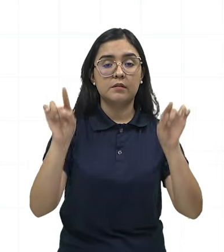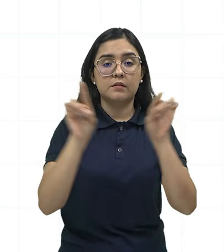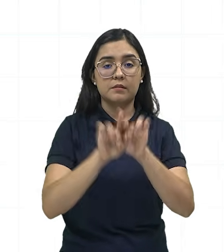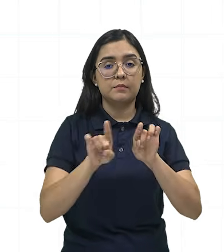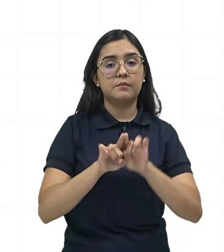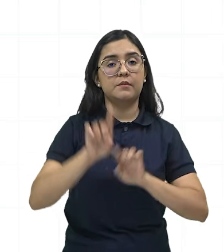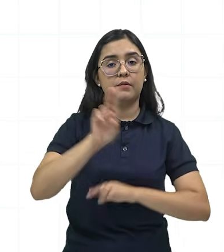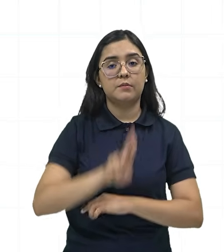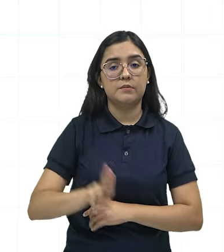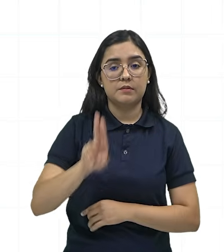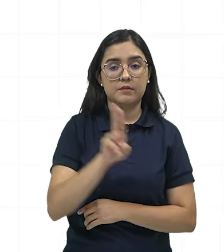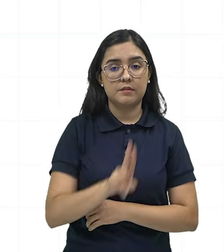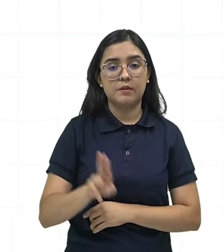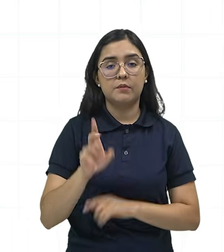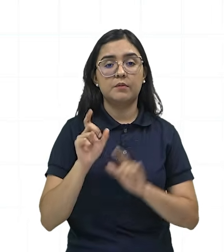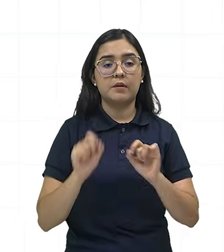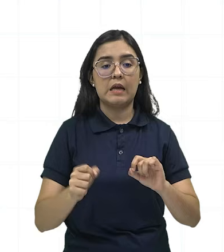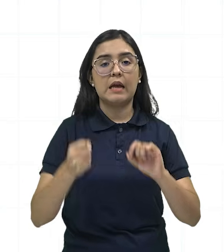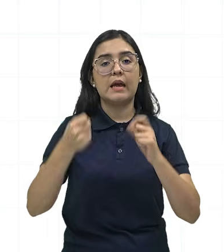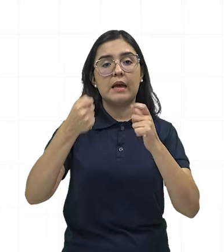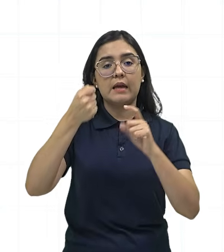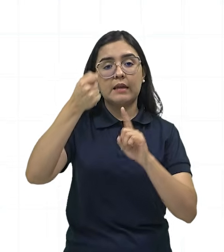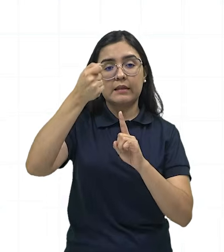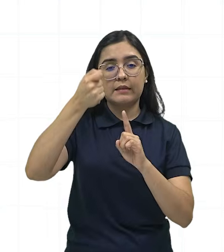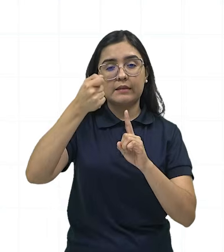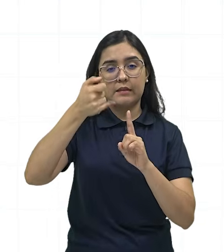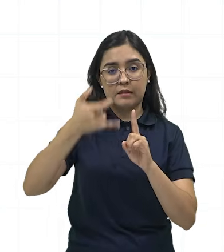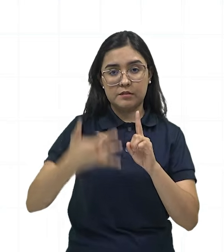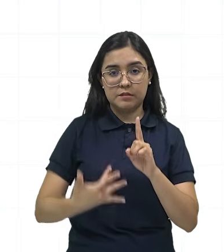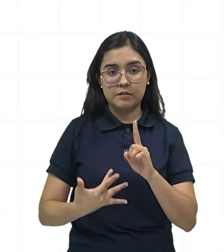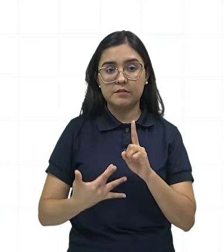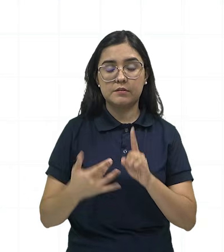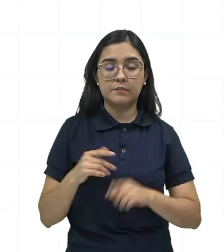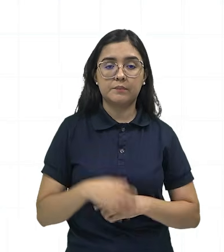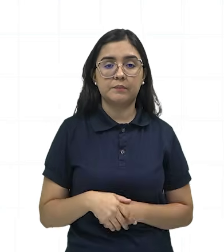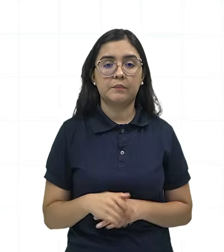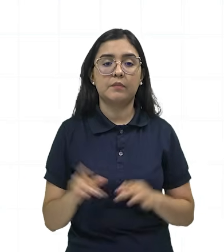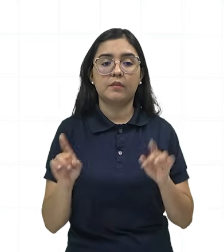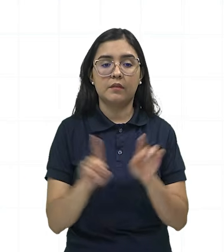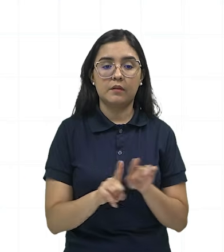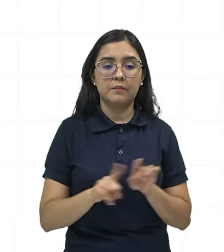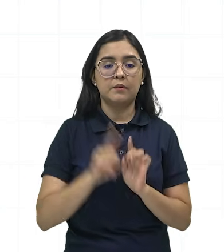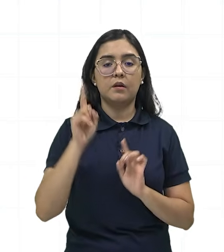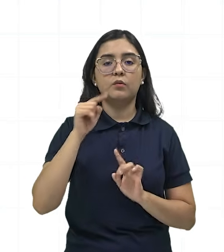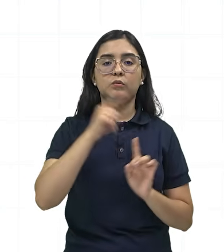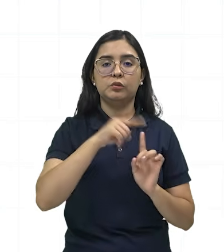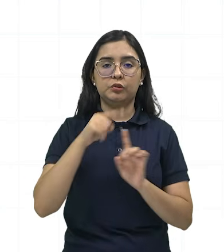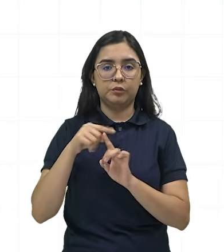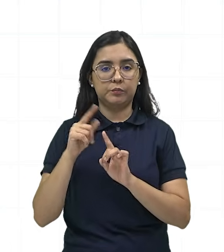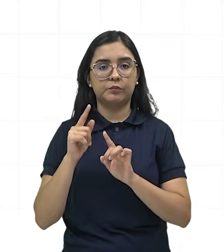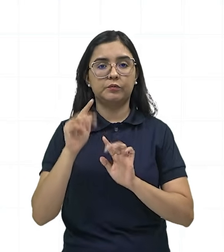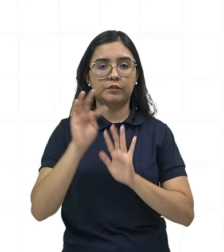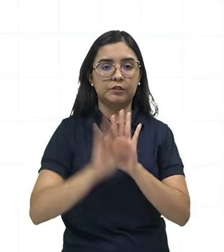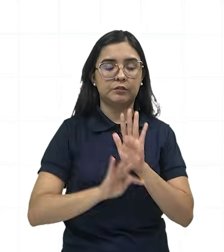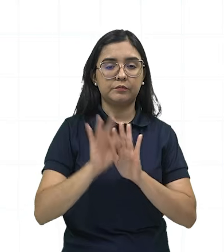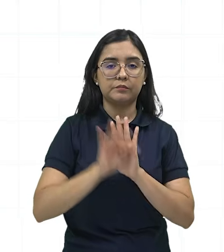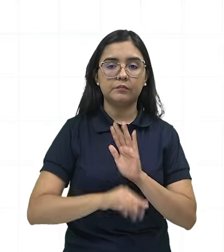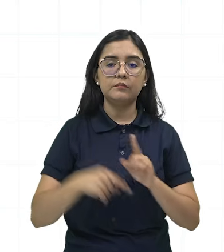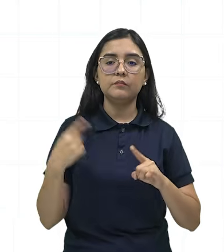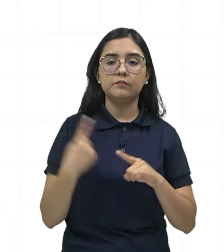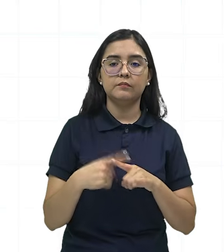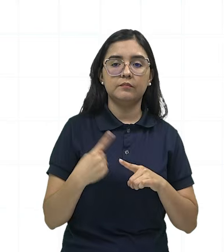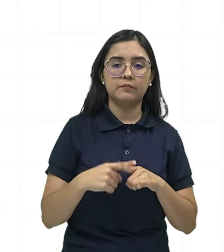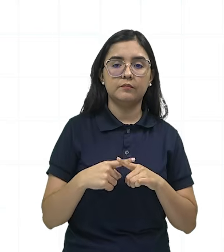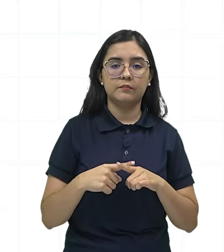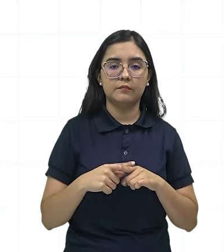vai usar a descrição, né? Que também é um tipo textual, porque é necessário